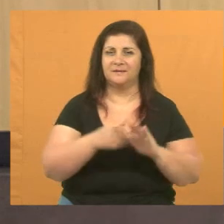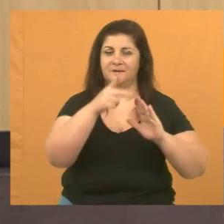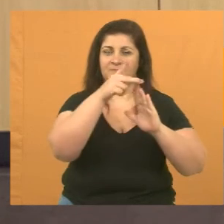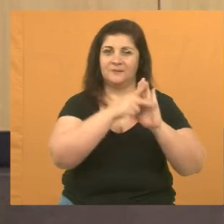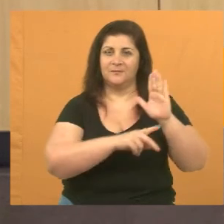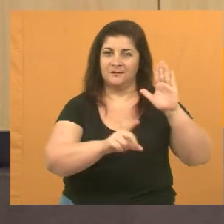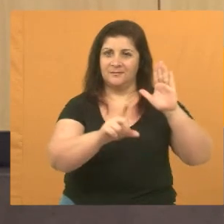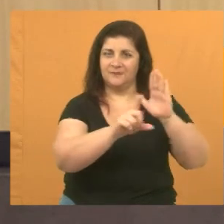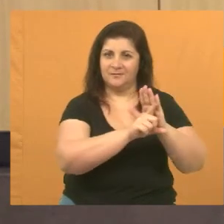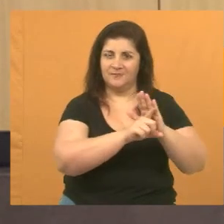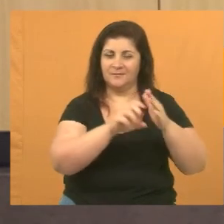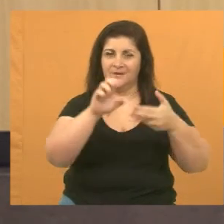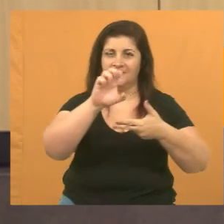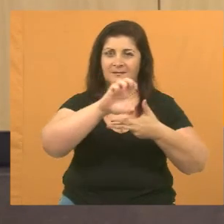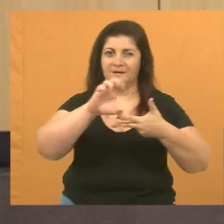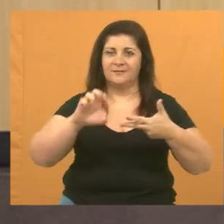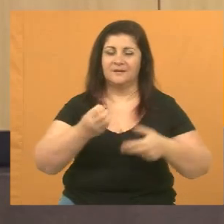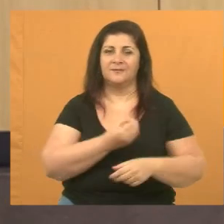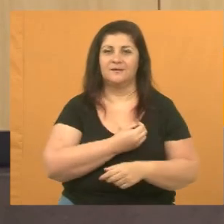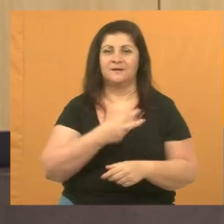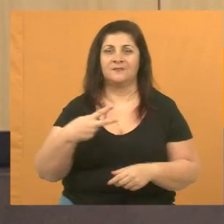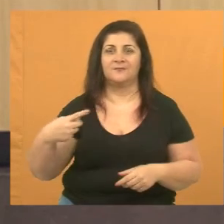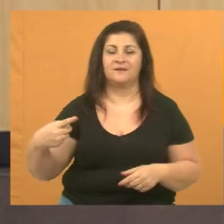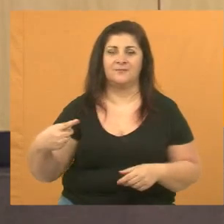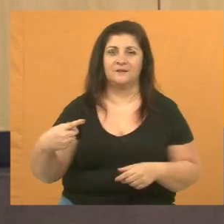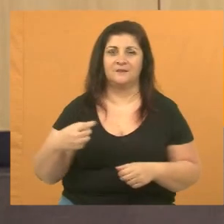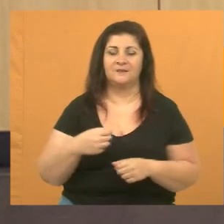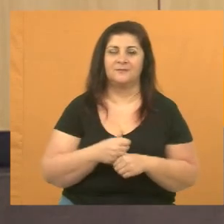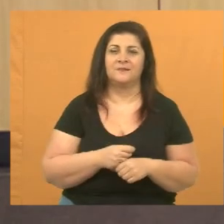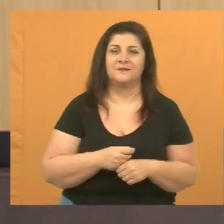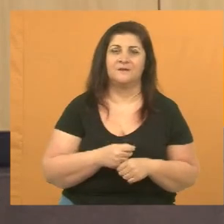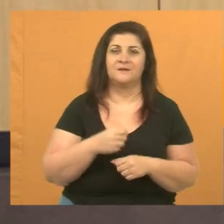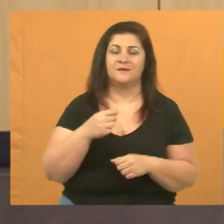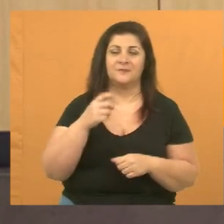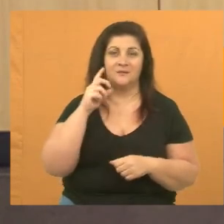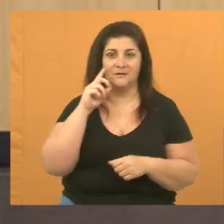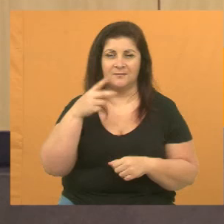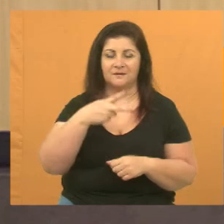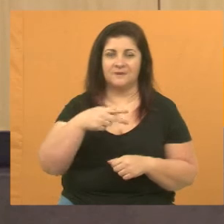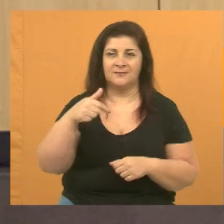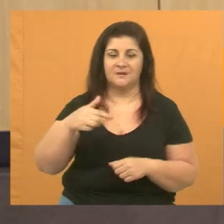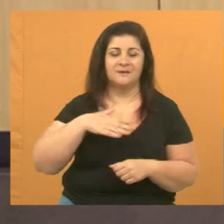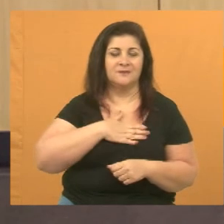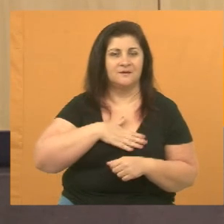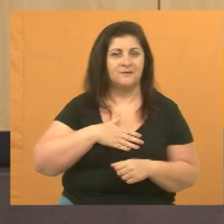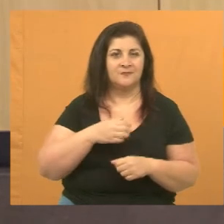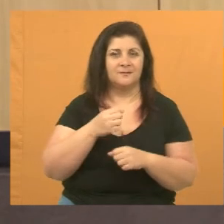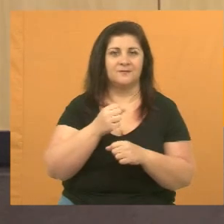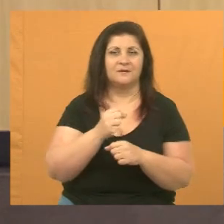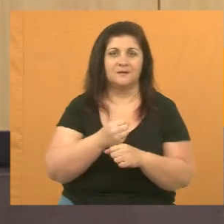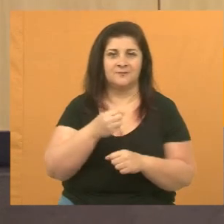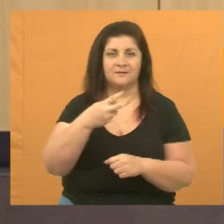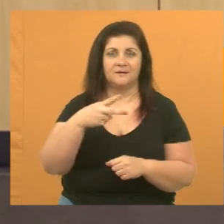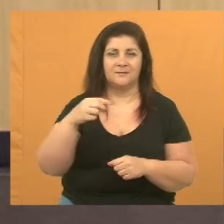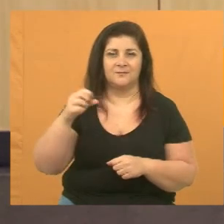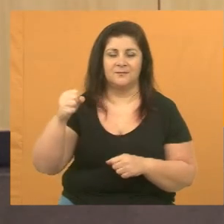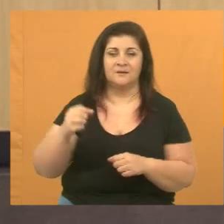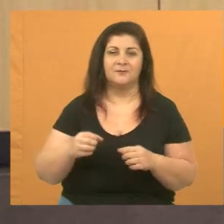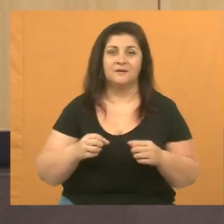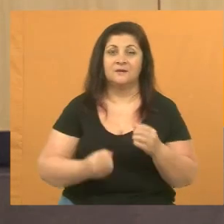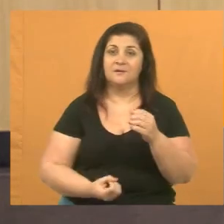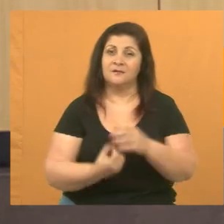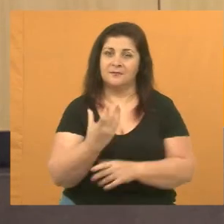Projeto de lei do Executivo número 21, 27 de agosto de 2018, cria o escritório técnico